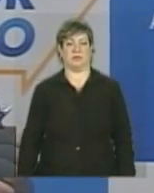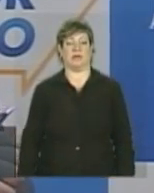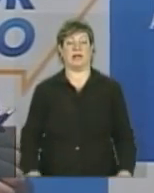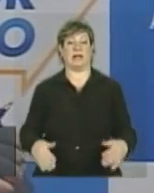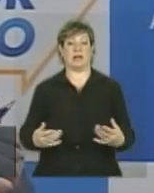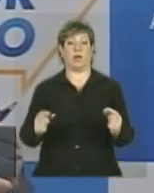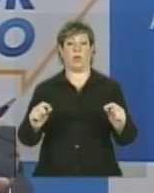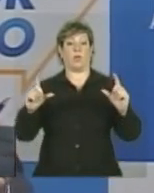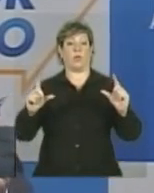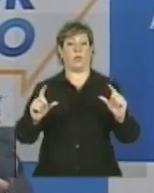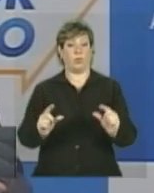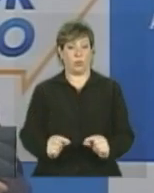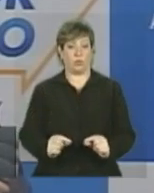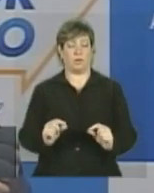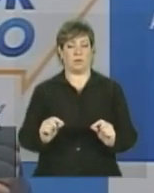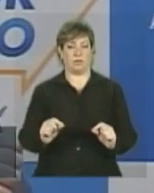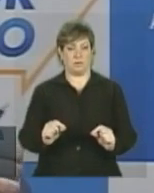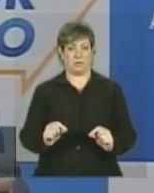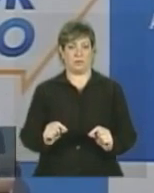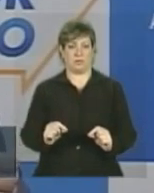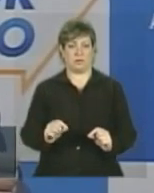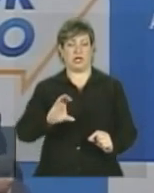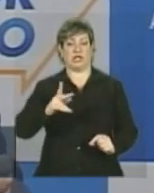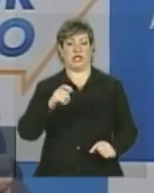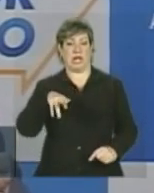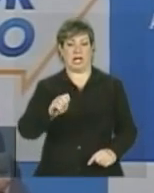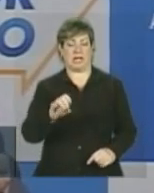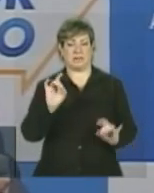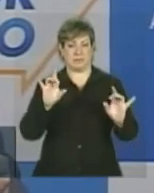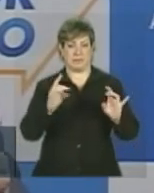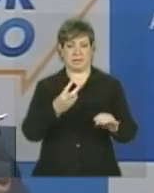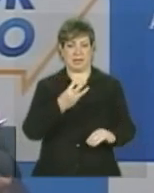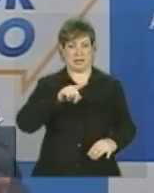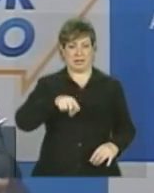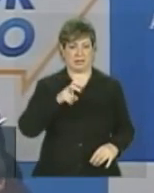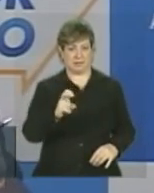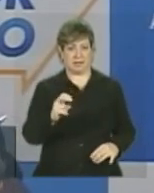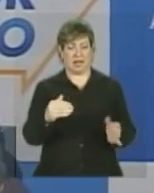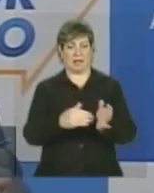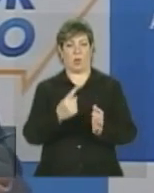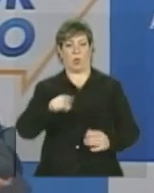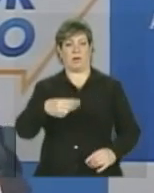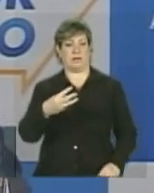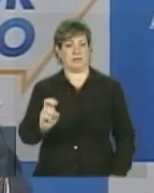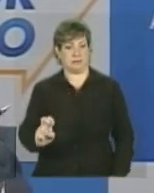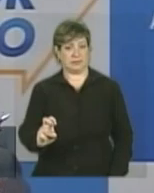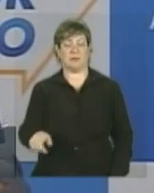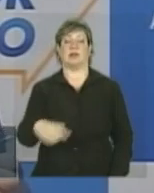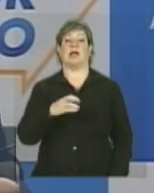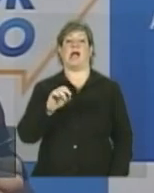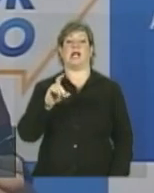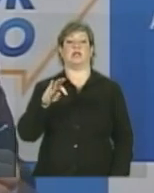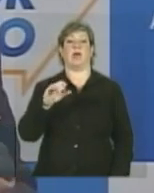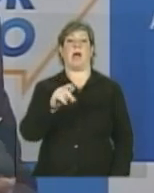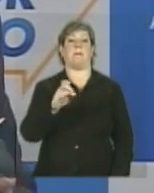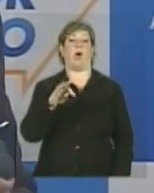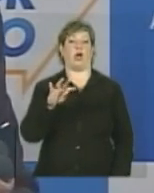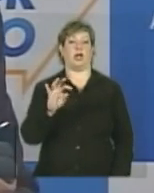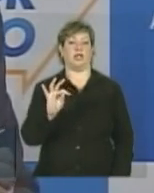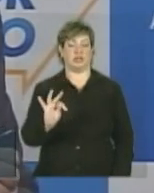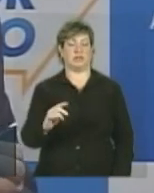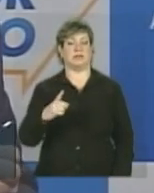Então, a redução do cheque especial entre 3,5% e 1,35%. O crédito aporte, que é uma linha de